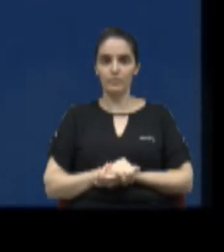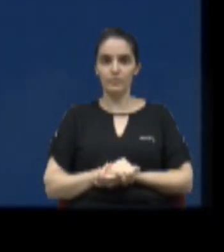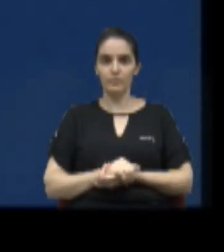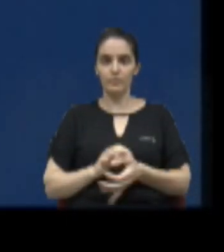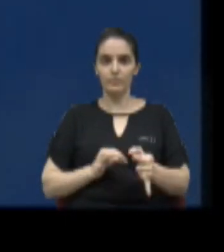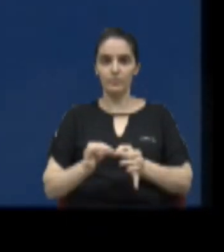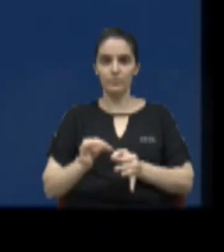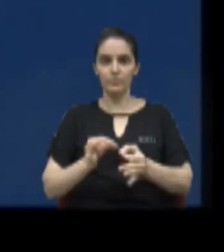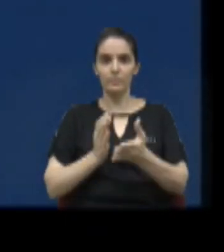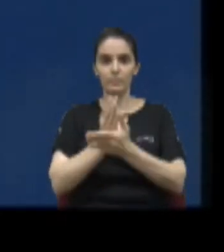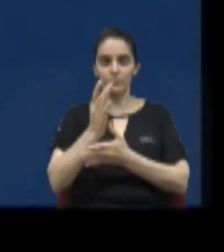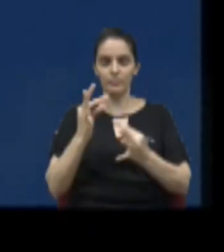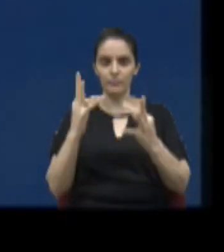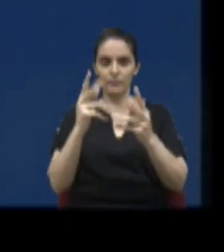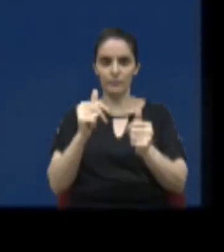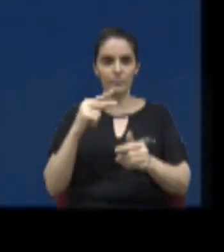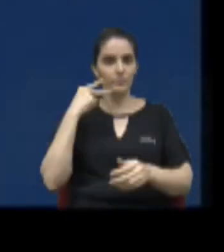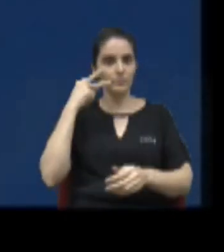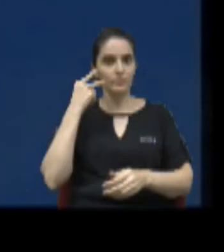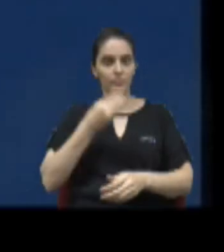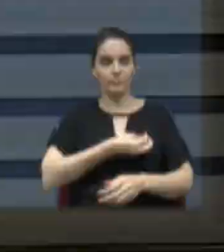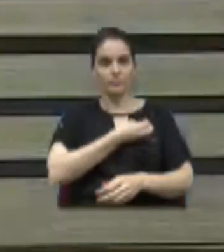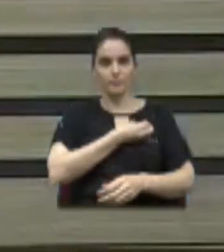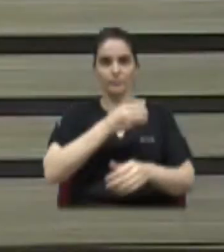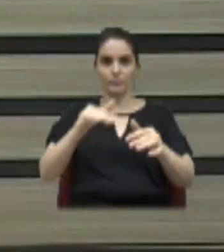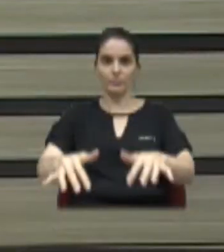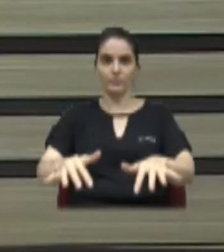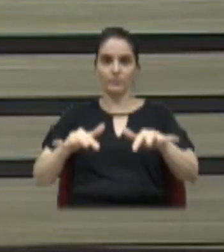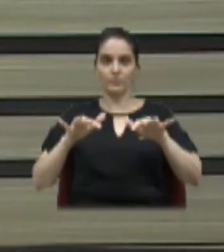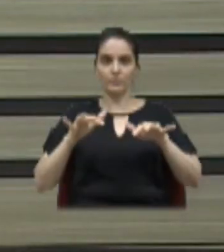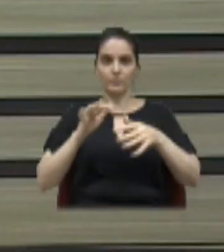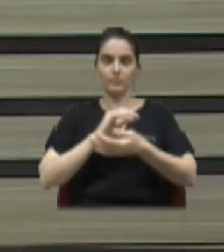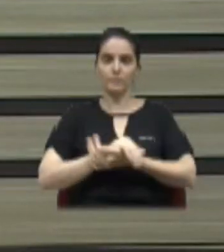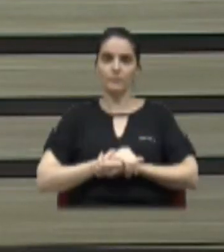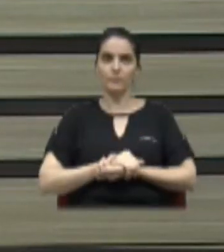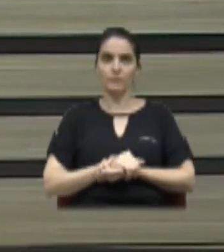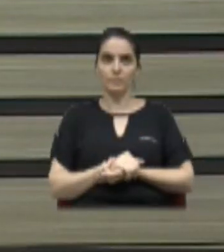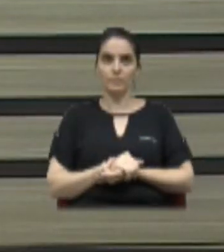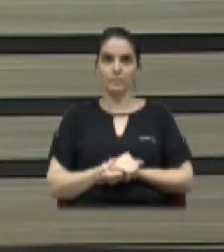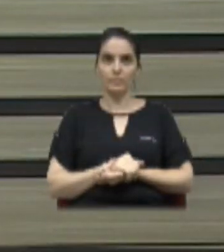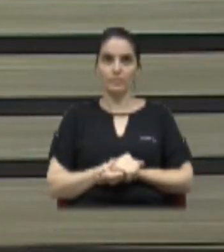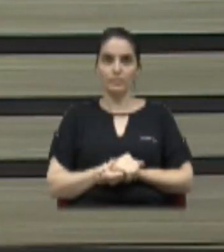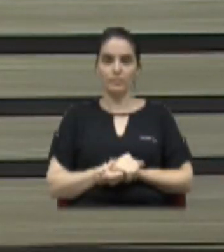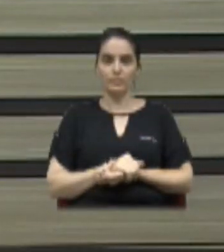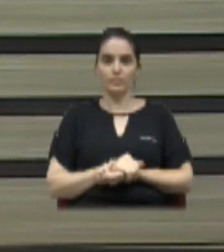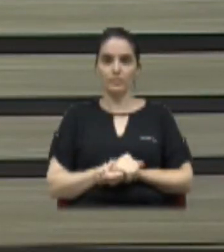O projeto foi aprovado por todos os vereadores presentes no plenário.